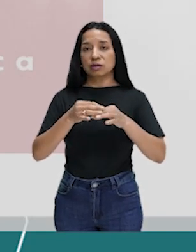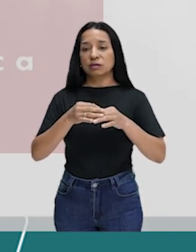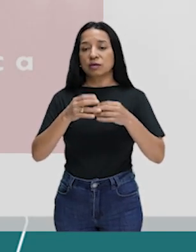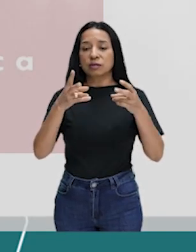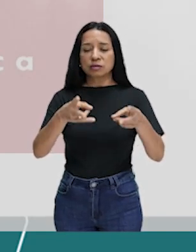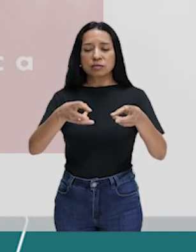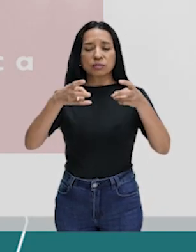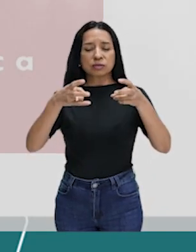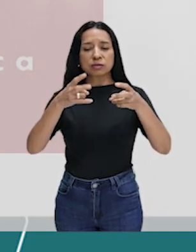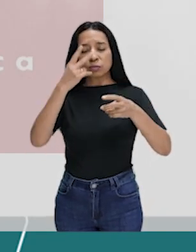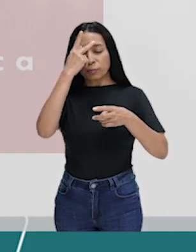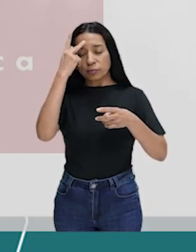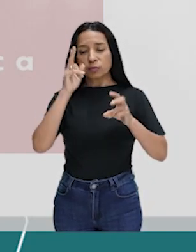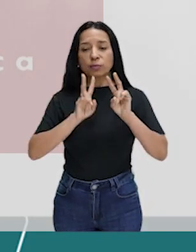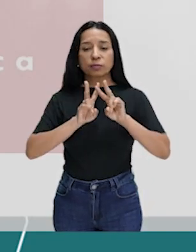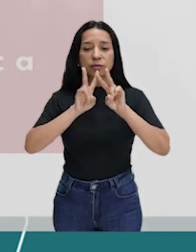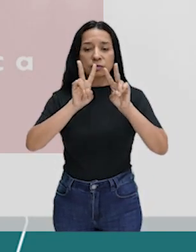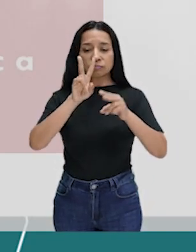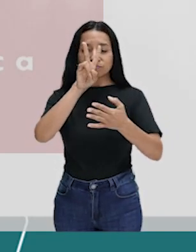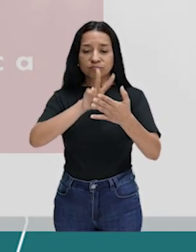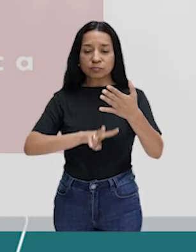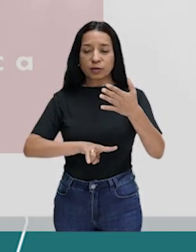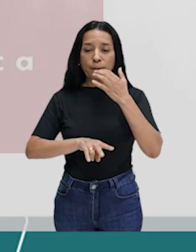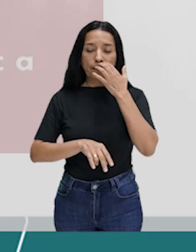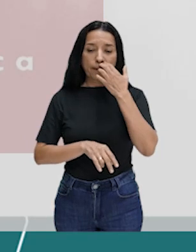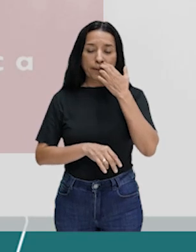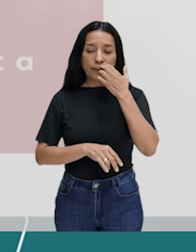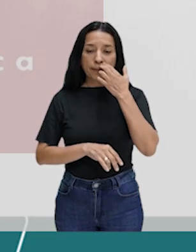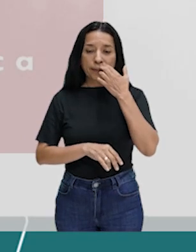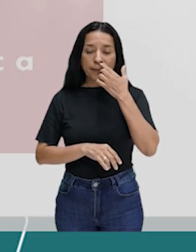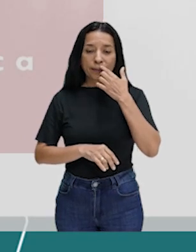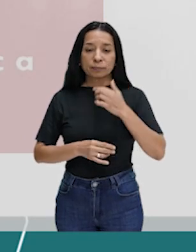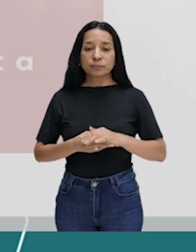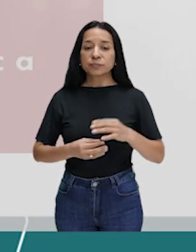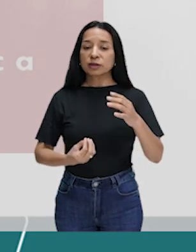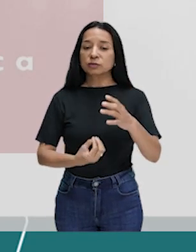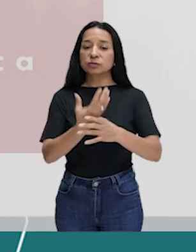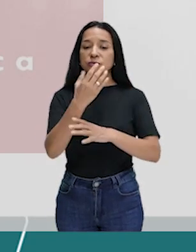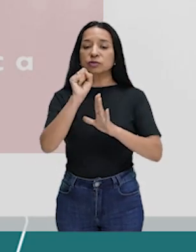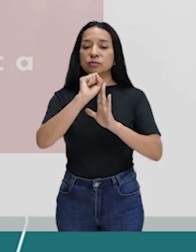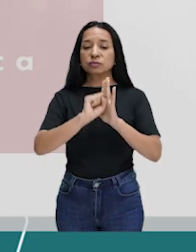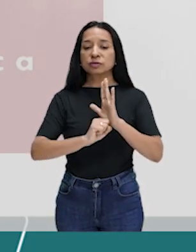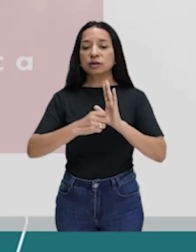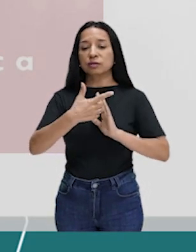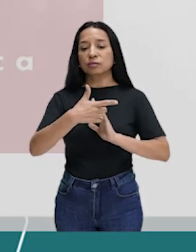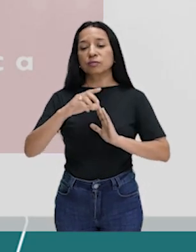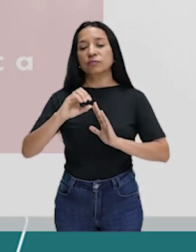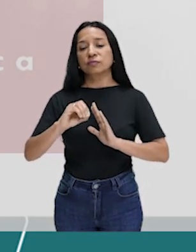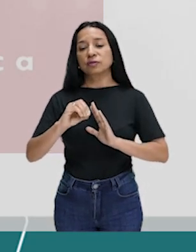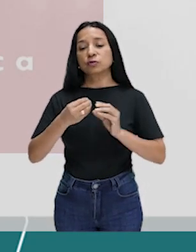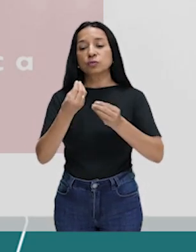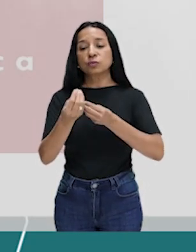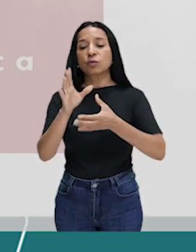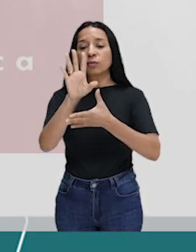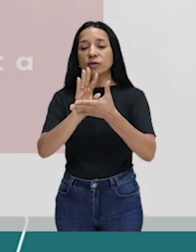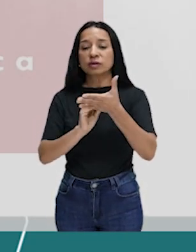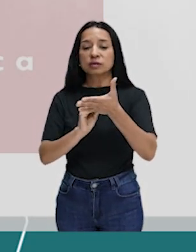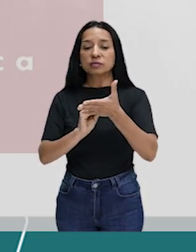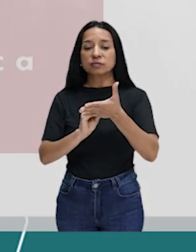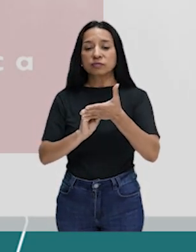atenção de quem lê. Ele surgiu, né, o concretismo, no século XX, como reflexo de uma realidade marcada